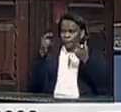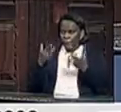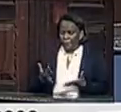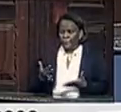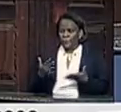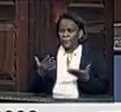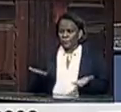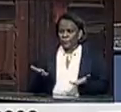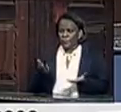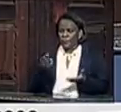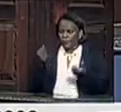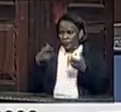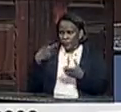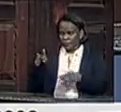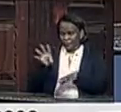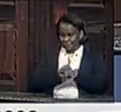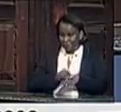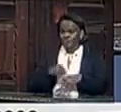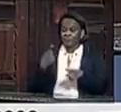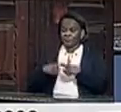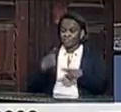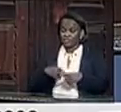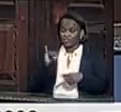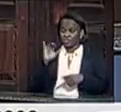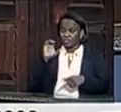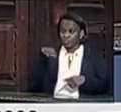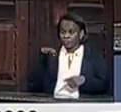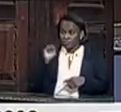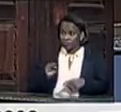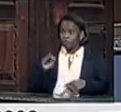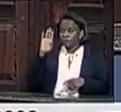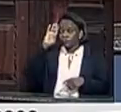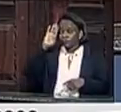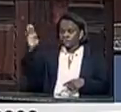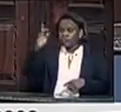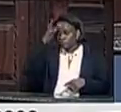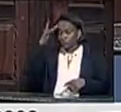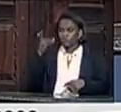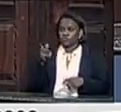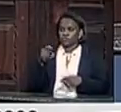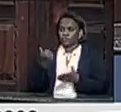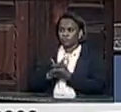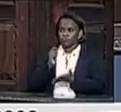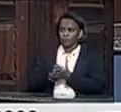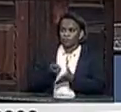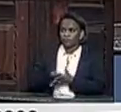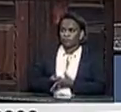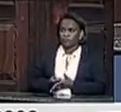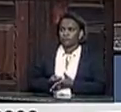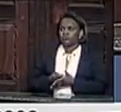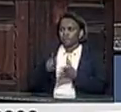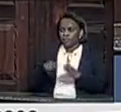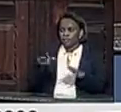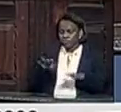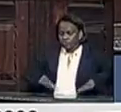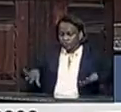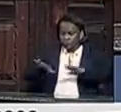do deputado Paulo Ramos, quando o ICMS recai exatamente sobre o consumidor. Portanto, é a classe